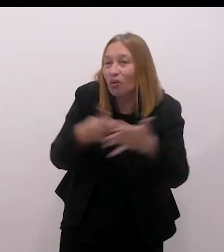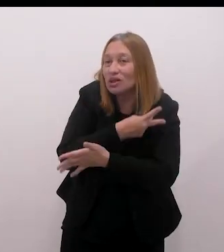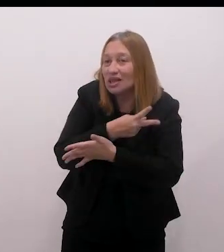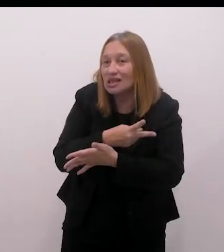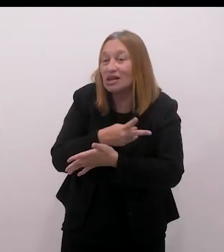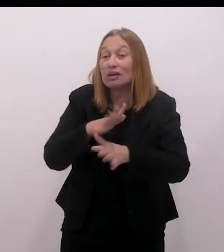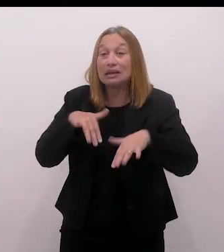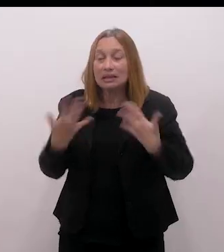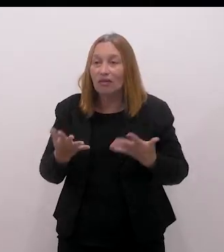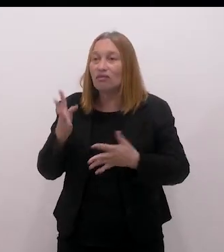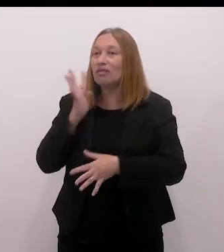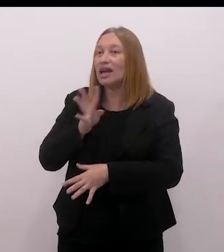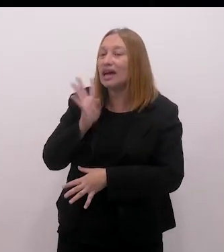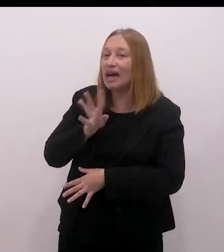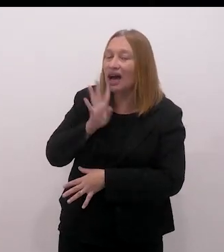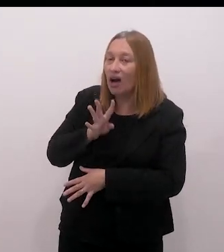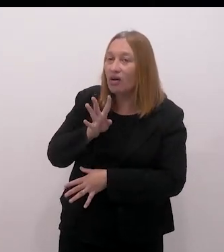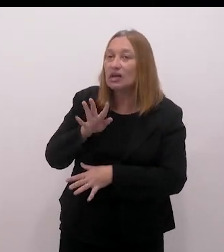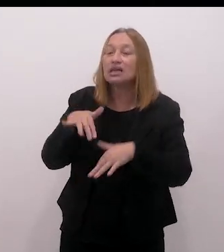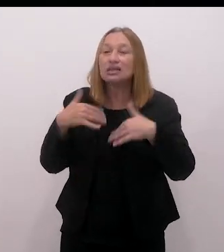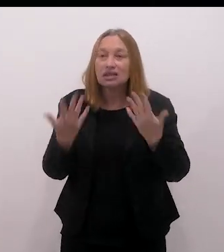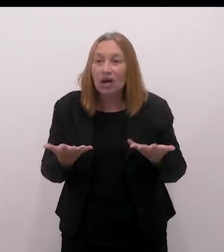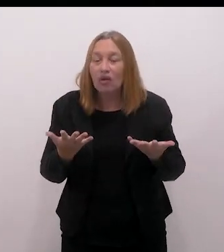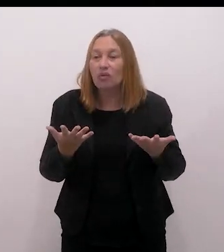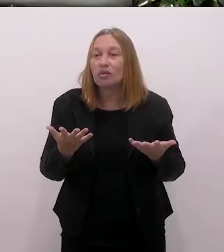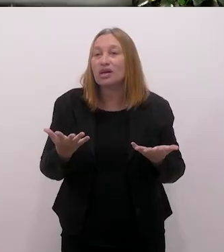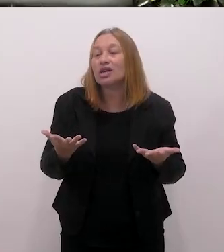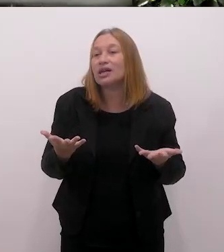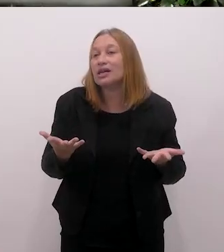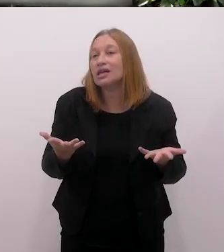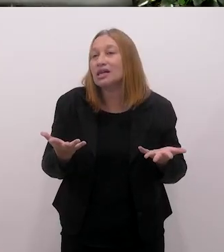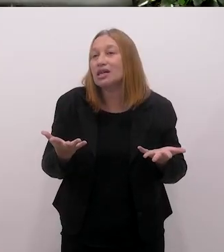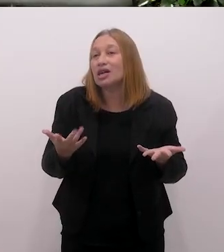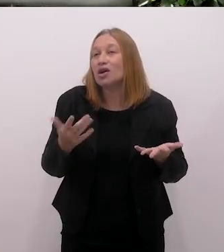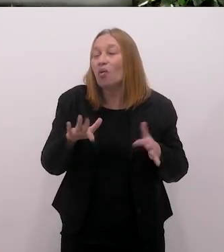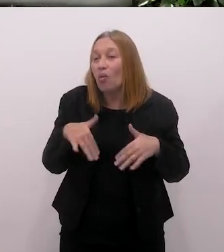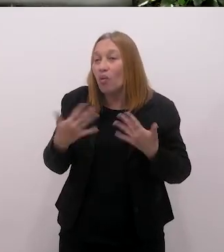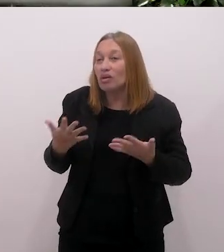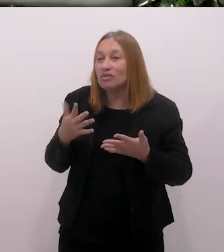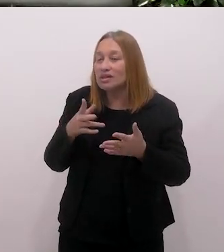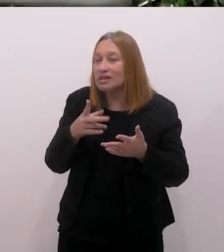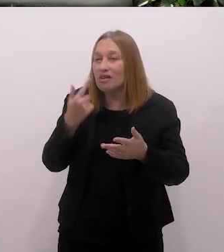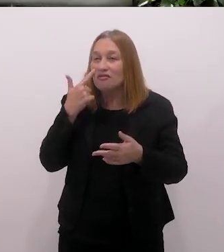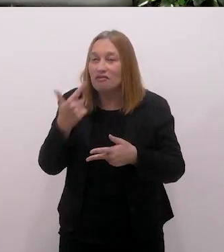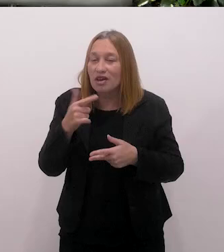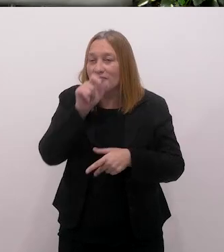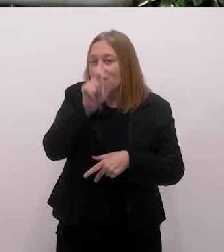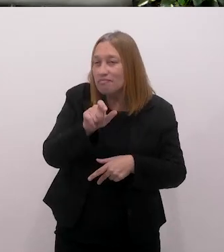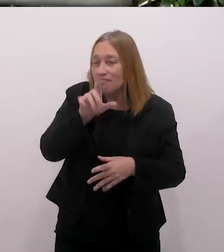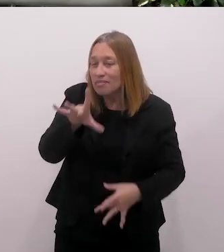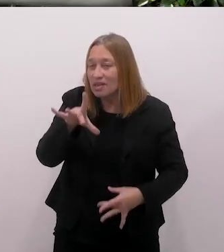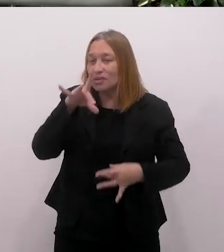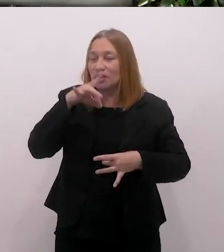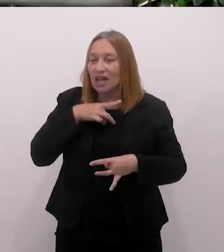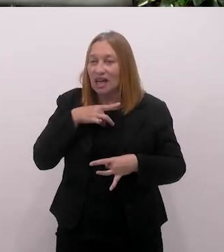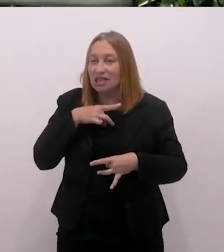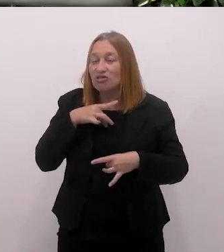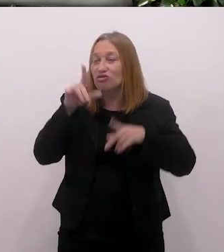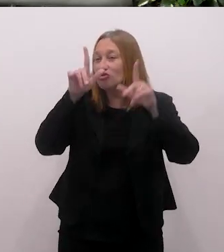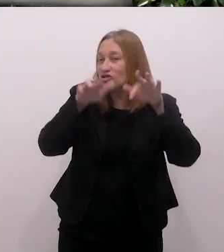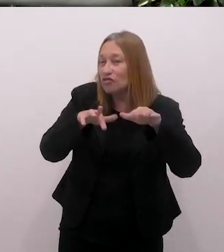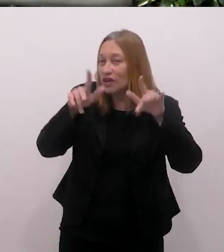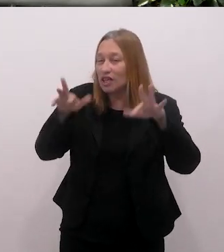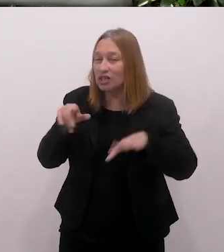risadas e várias coisas que aconteceram, e isso foi muito legal. Eu penso que quando você pega personagens que